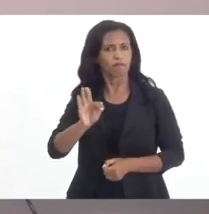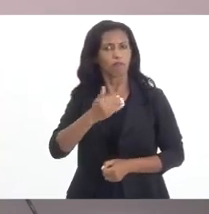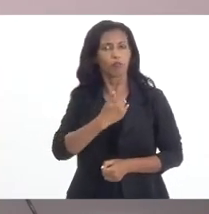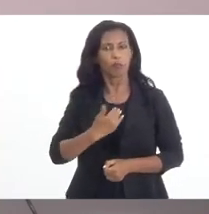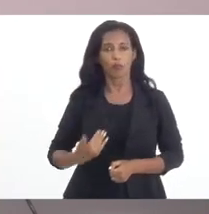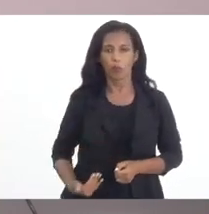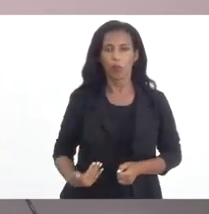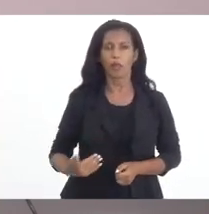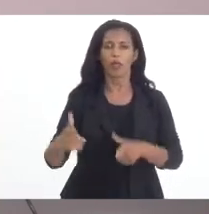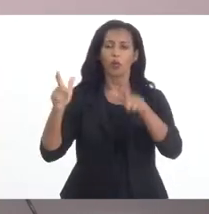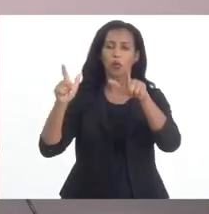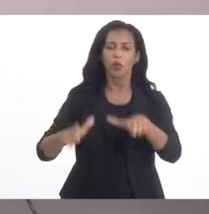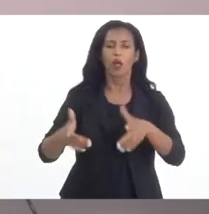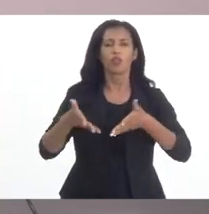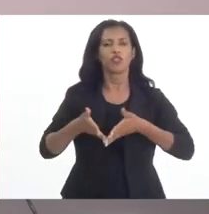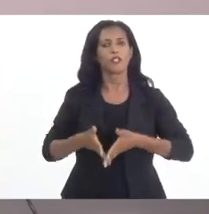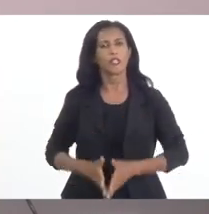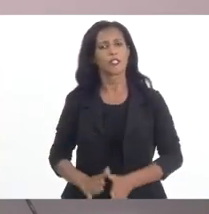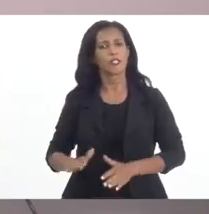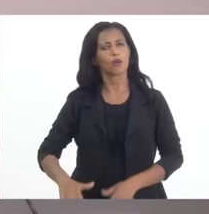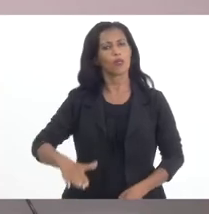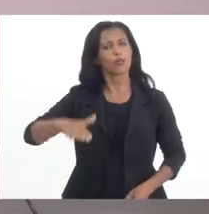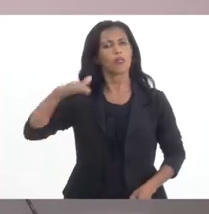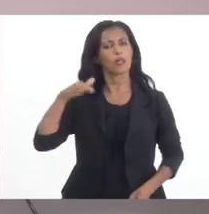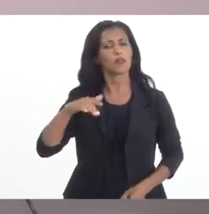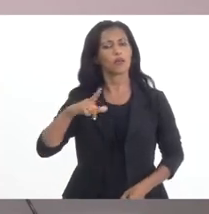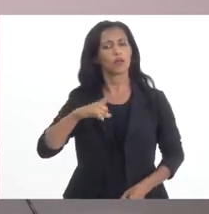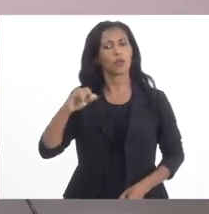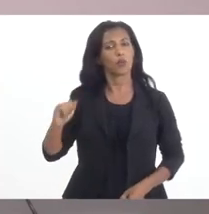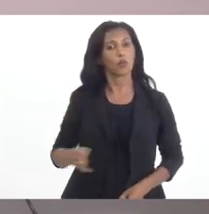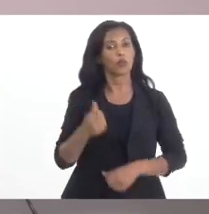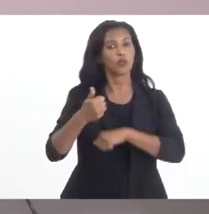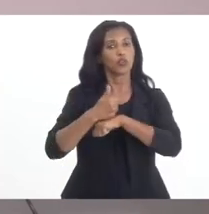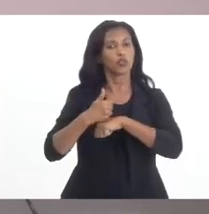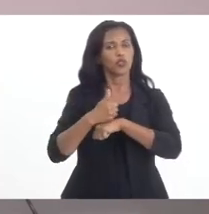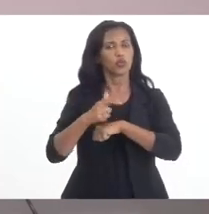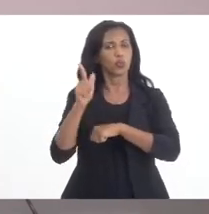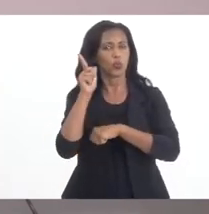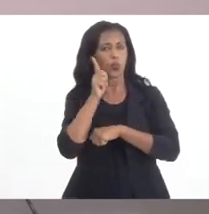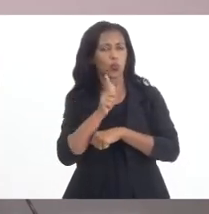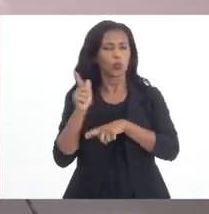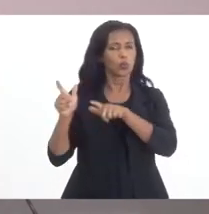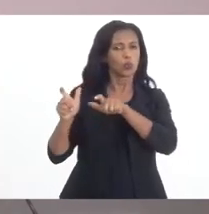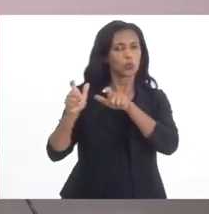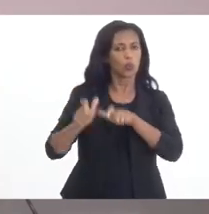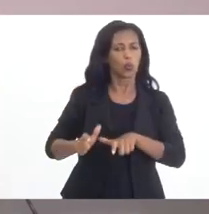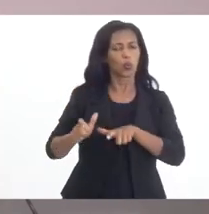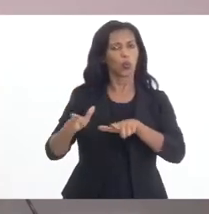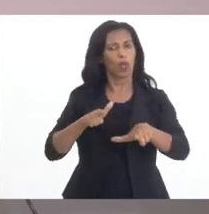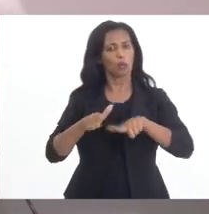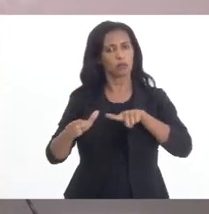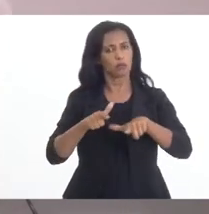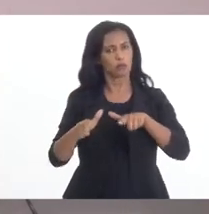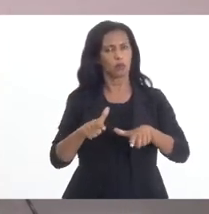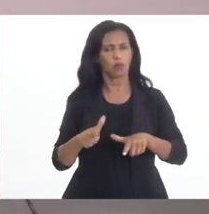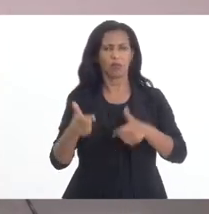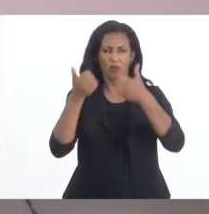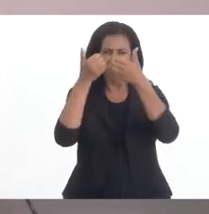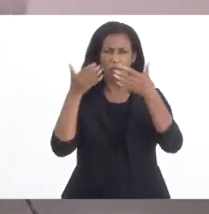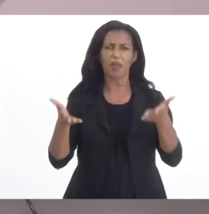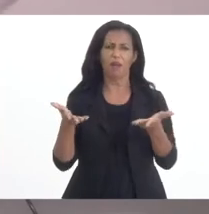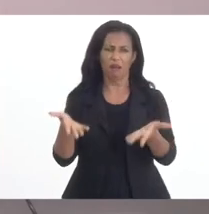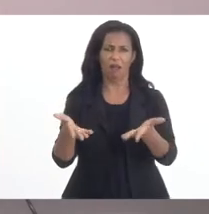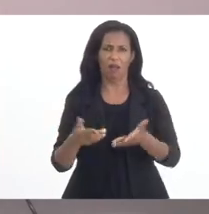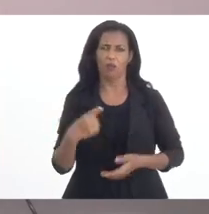pública na região que ele nasceu e foi criado, tendo a oportunidade digna de conseguir um lugar no mercado de trabalho. Que fique bem claro